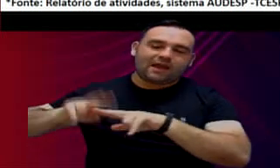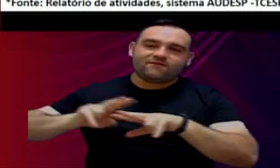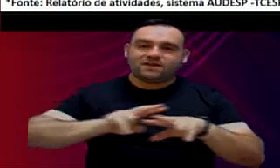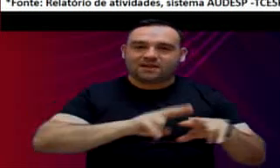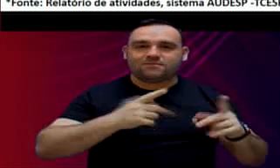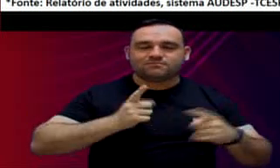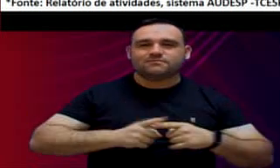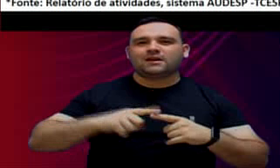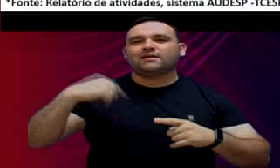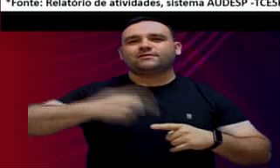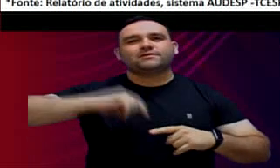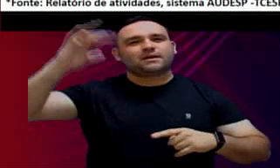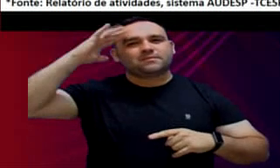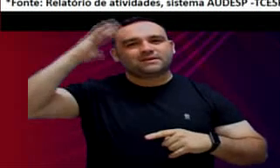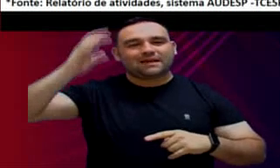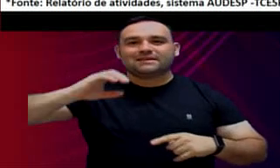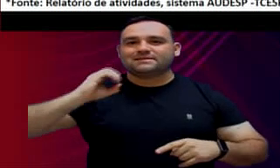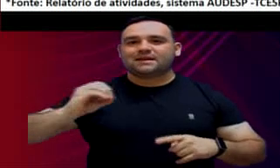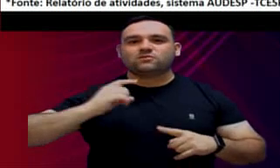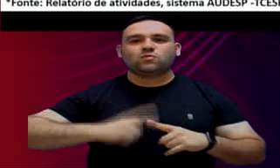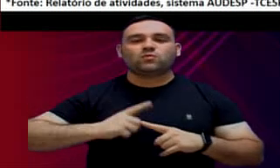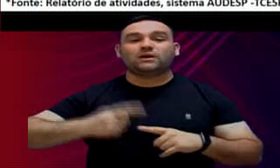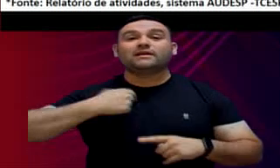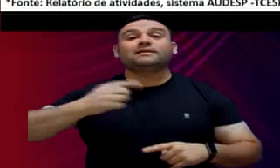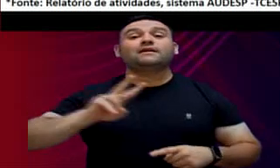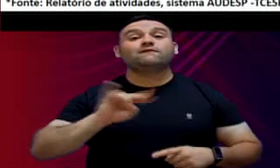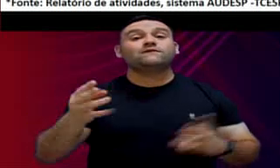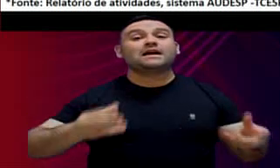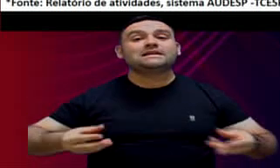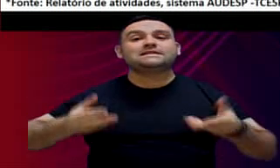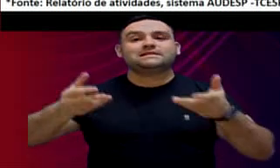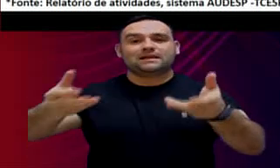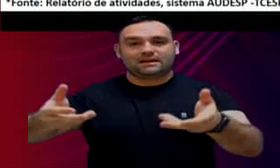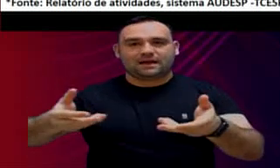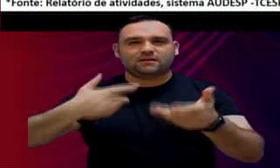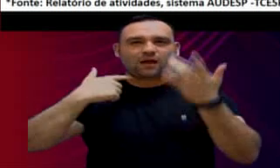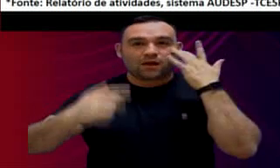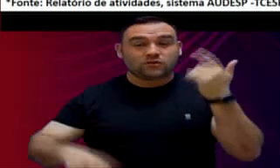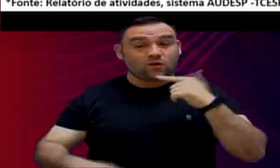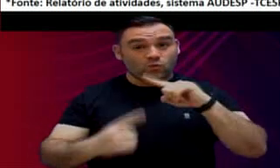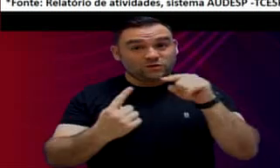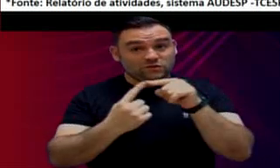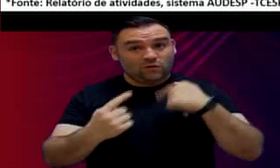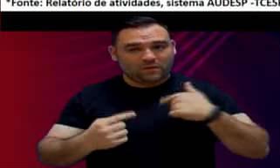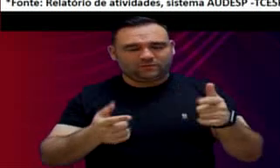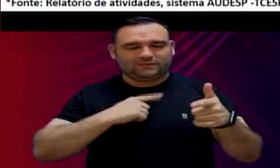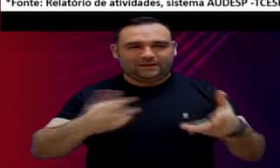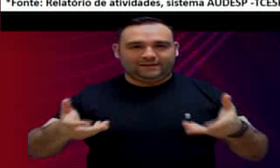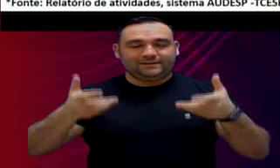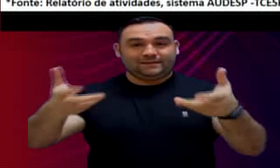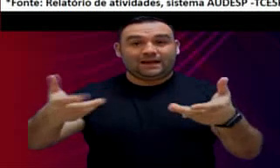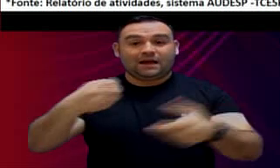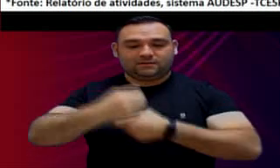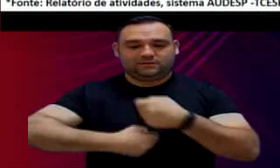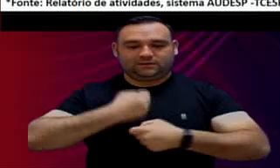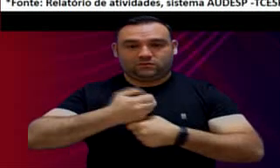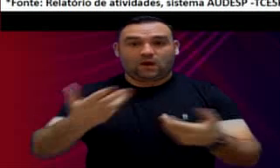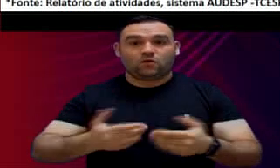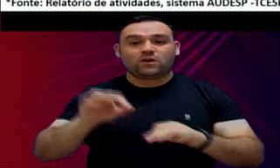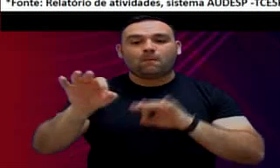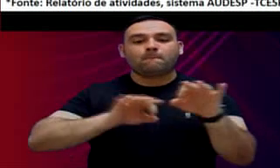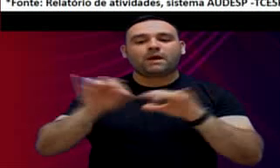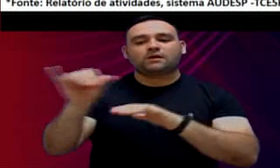gente considerando zero aí porque eu vou entregar pelo menos é a minha meta entregar o plano diretor ainda esse ano